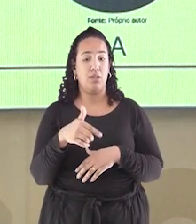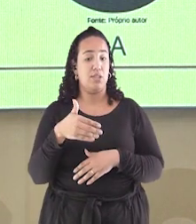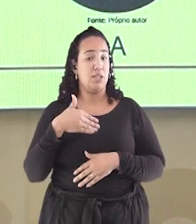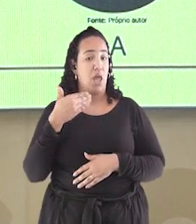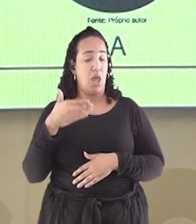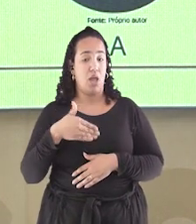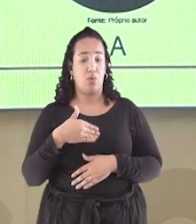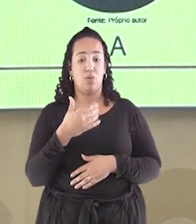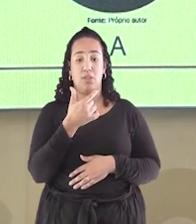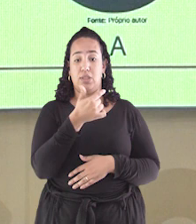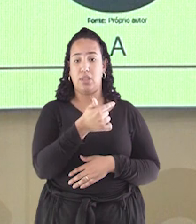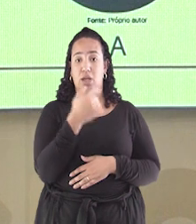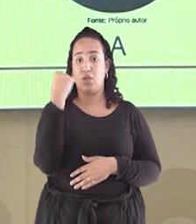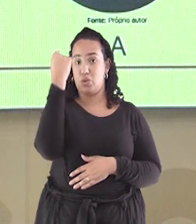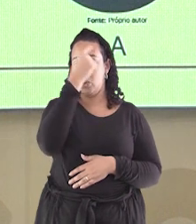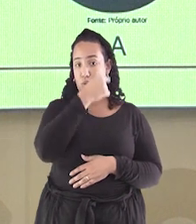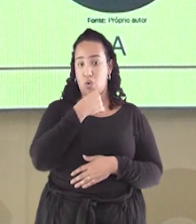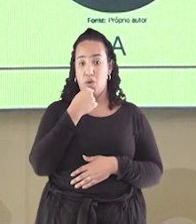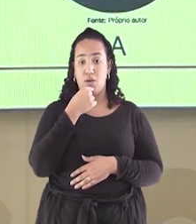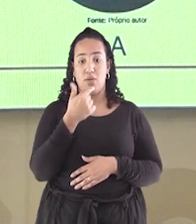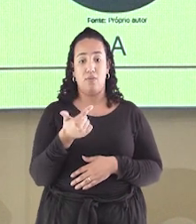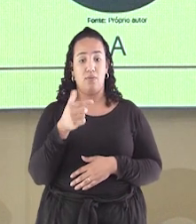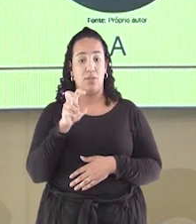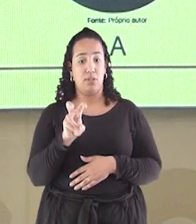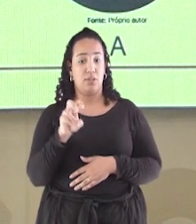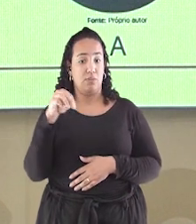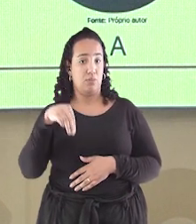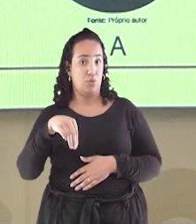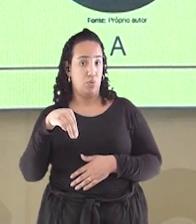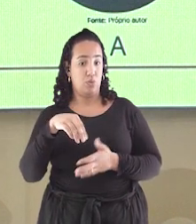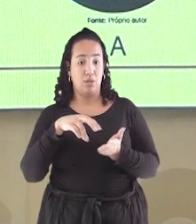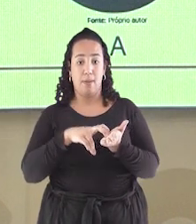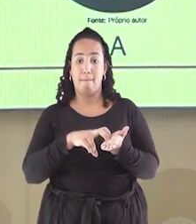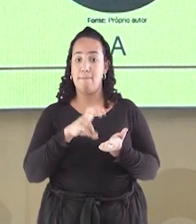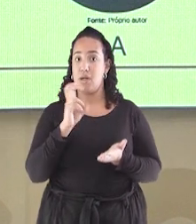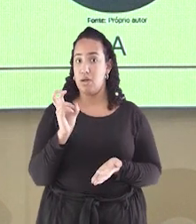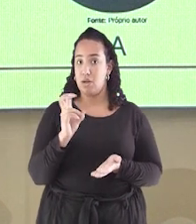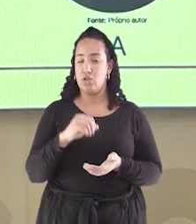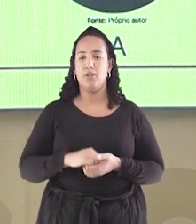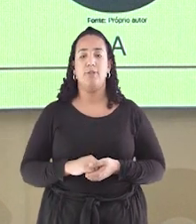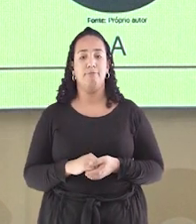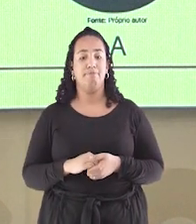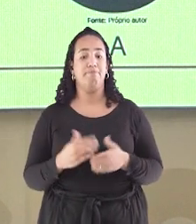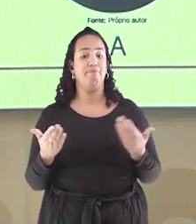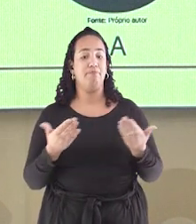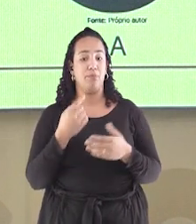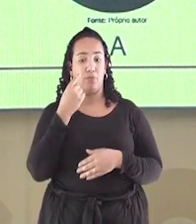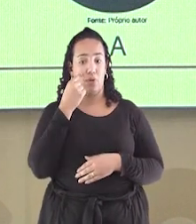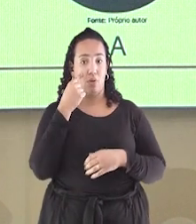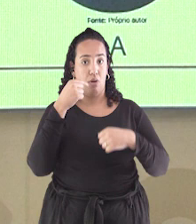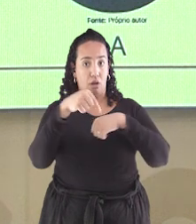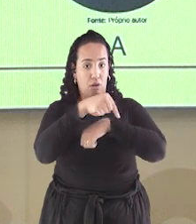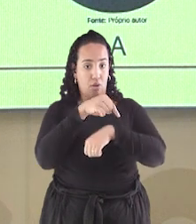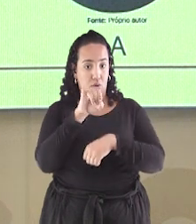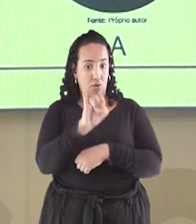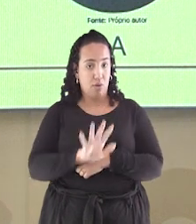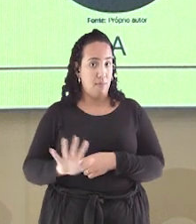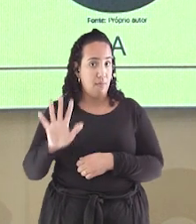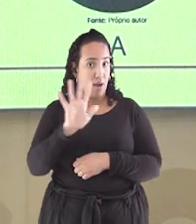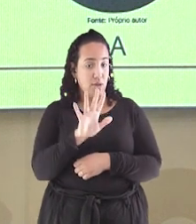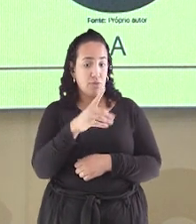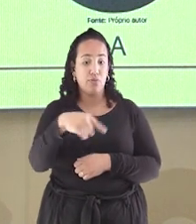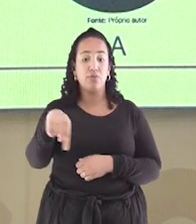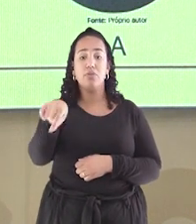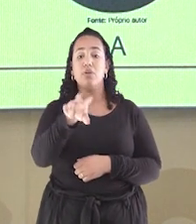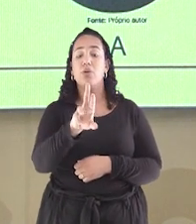às 7h25 da manhã. Observando os relógios na sua tela, qual